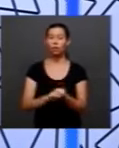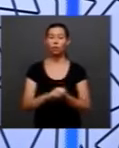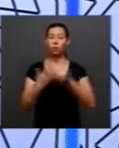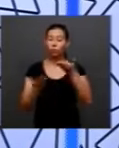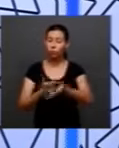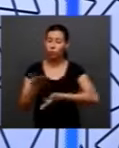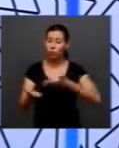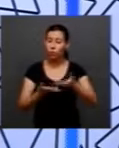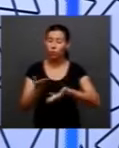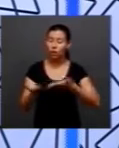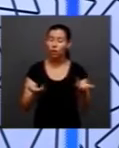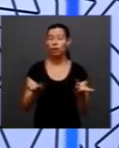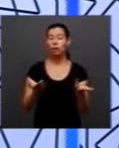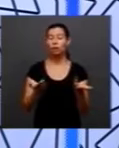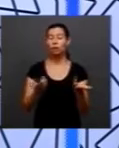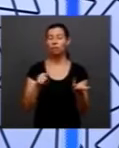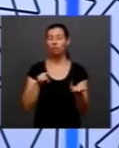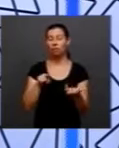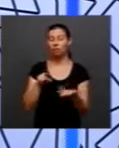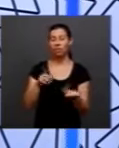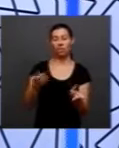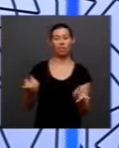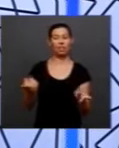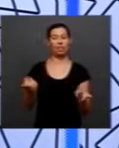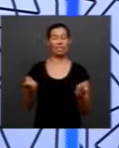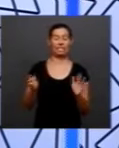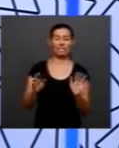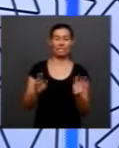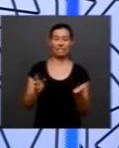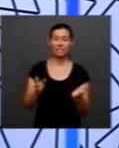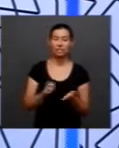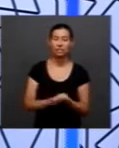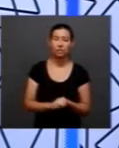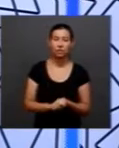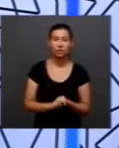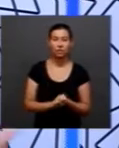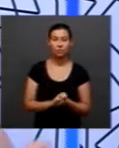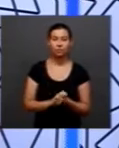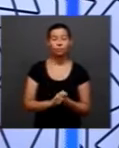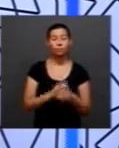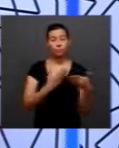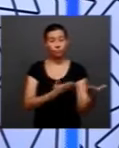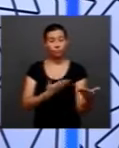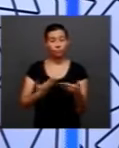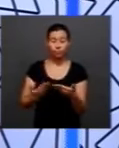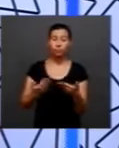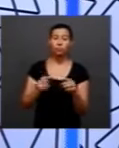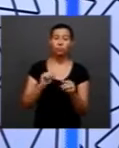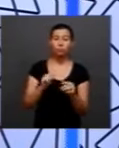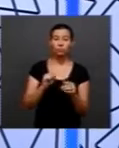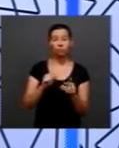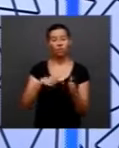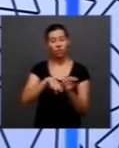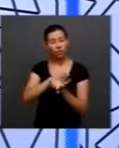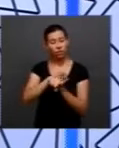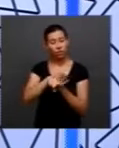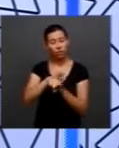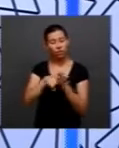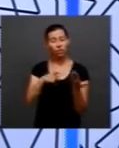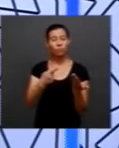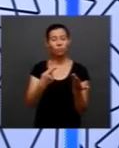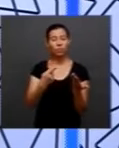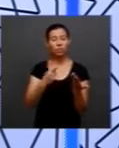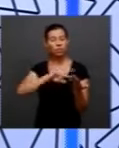de alguém, muitas vezes eu acabo reduzindo essa questão do HIV e fazendo uma solicitação de vários exames sem ter a